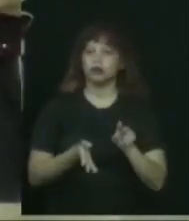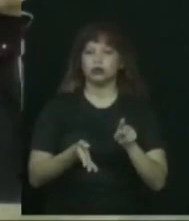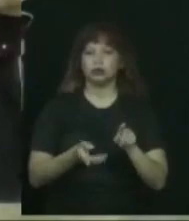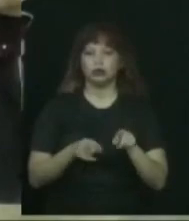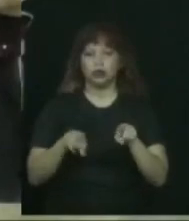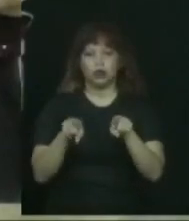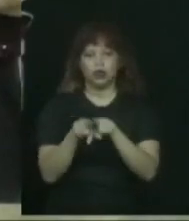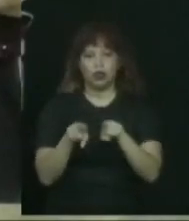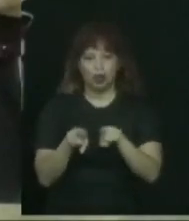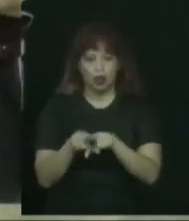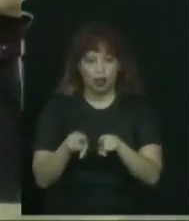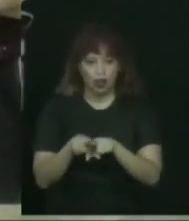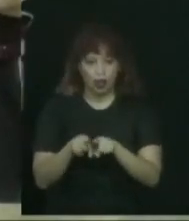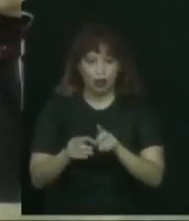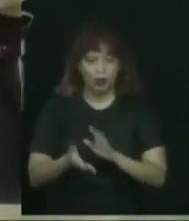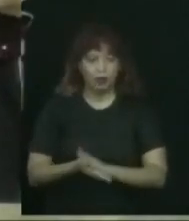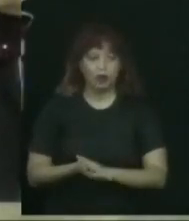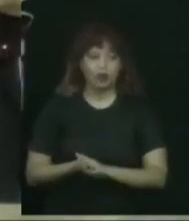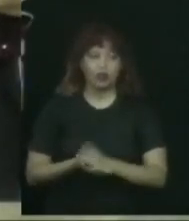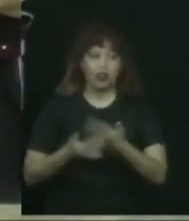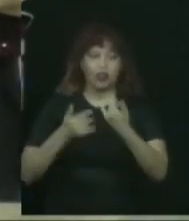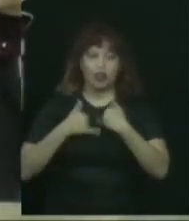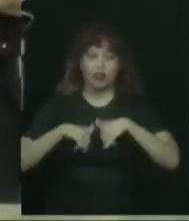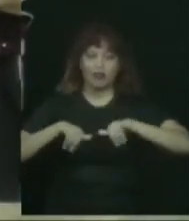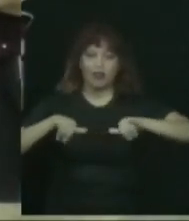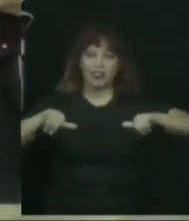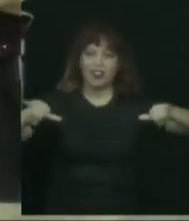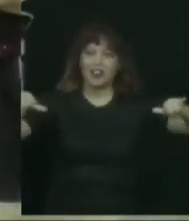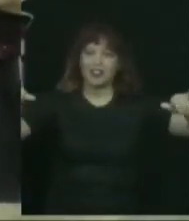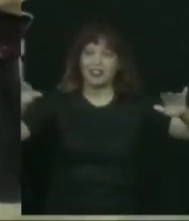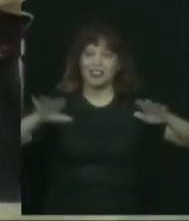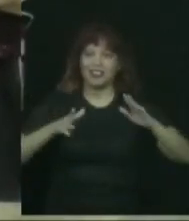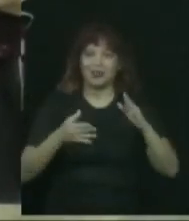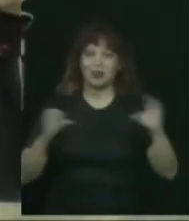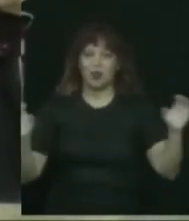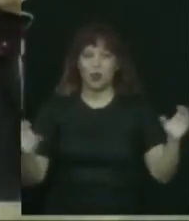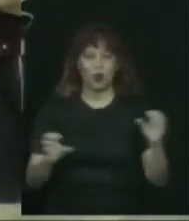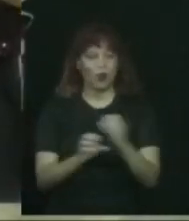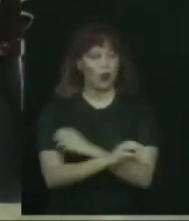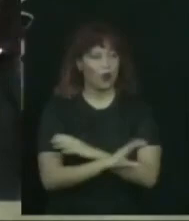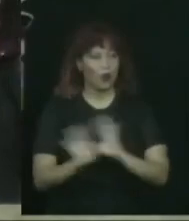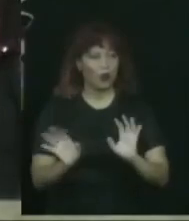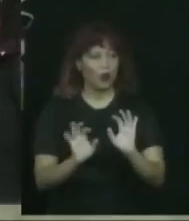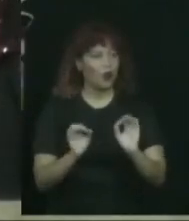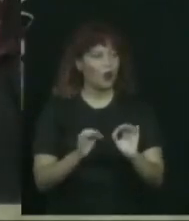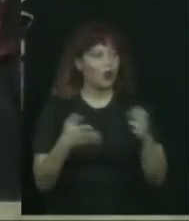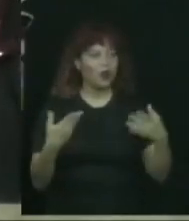e que Paulo Roberto já anunciava aos quatro ventos que havia concluído a sua saudação